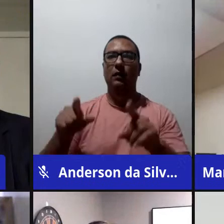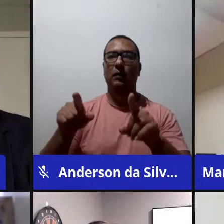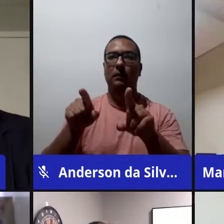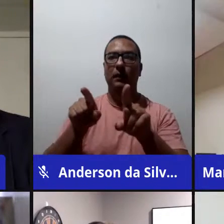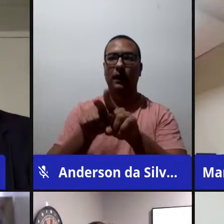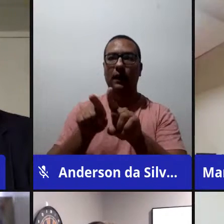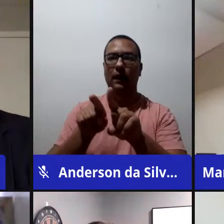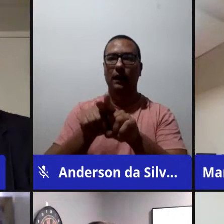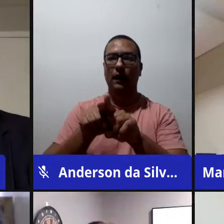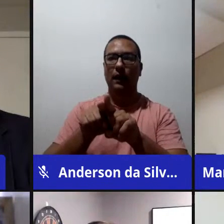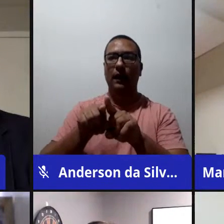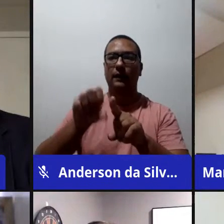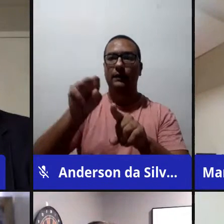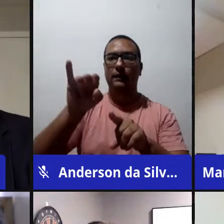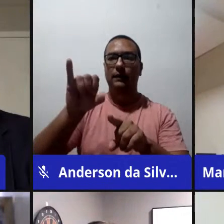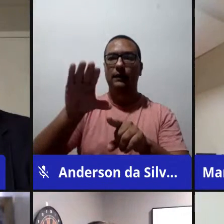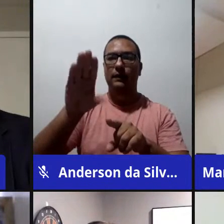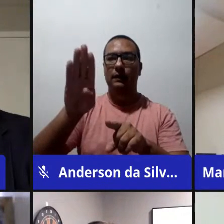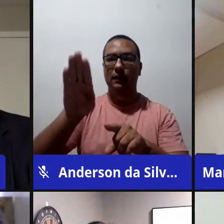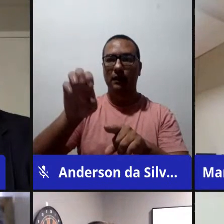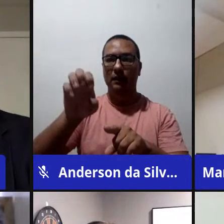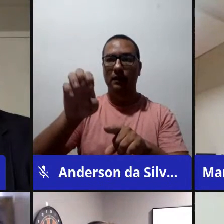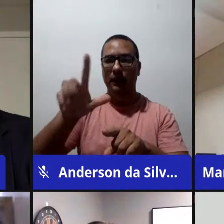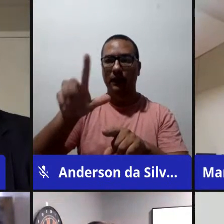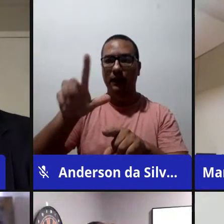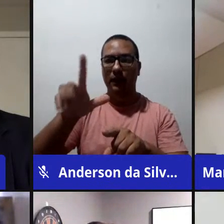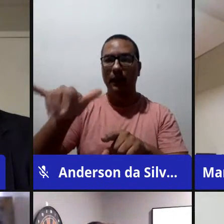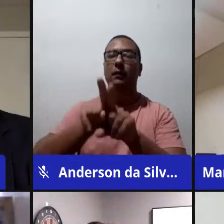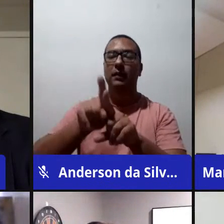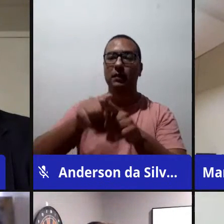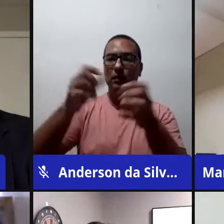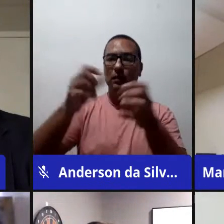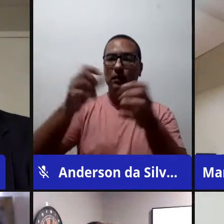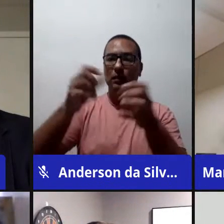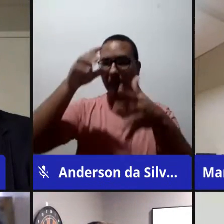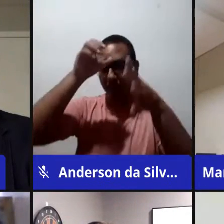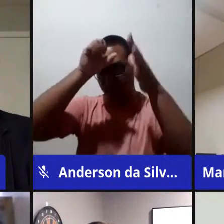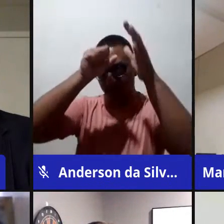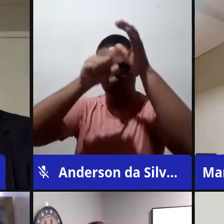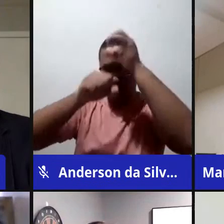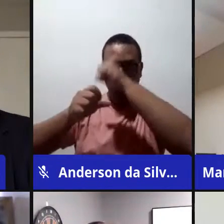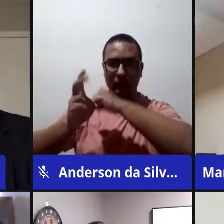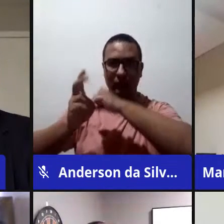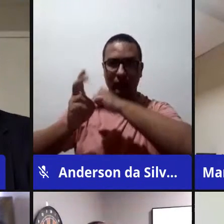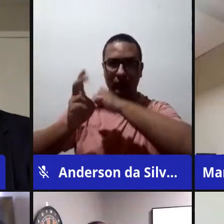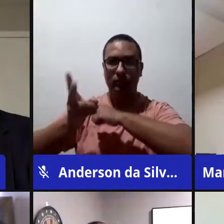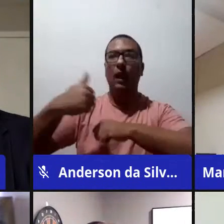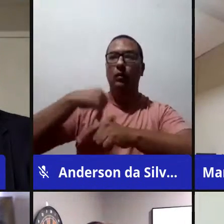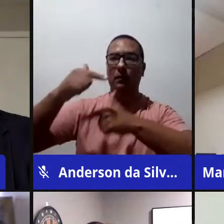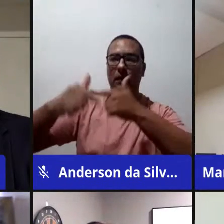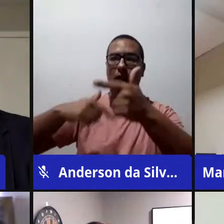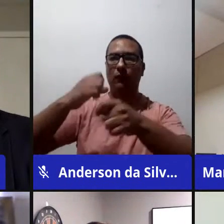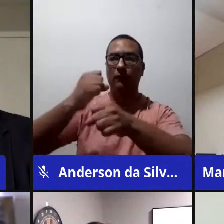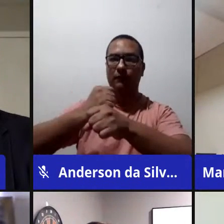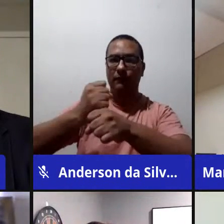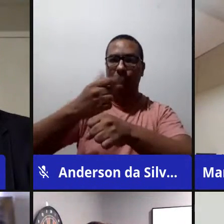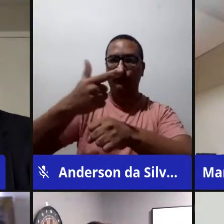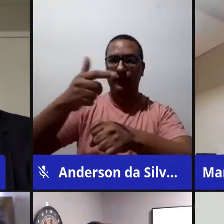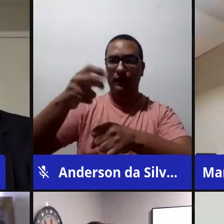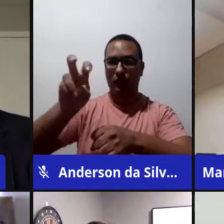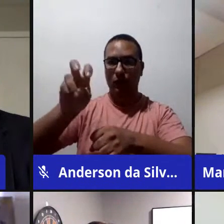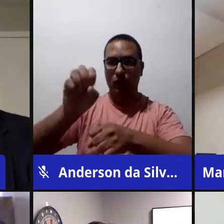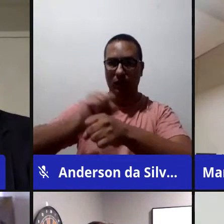até a Cibele agora comentou do aprendizado contínuo, né? Eu trabalho há 25 anos na WEG e